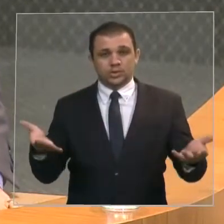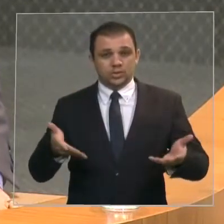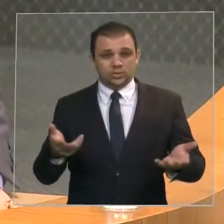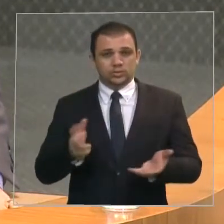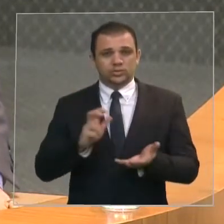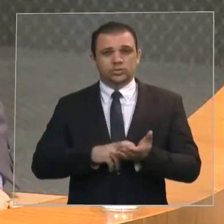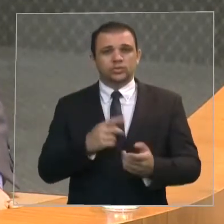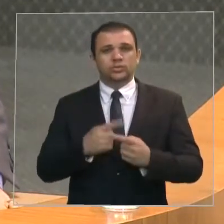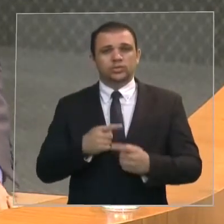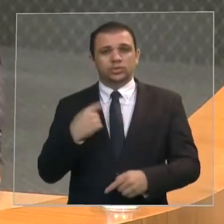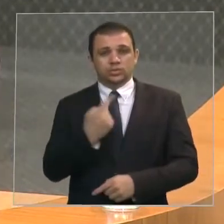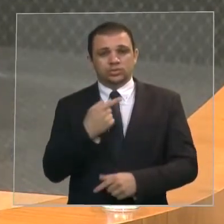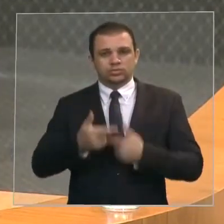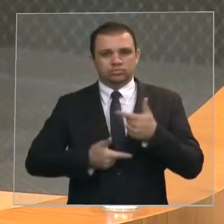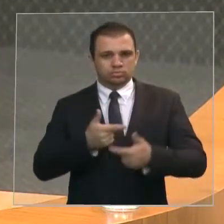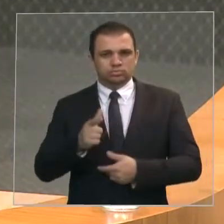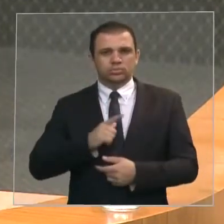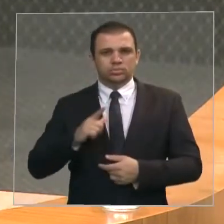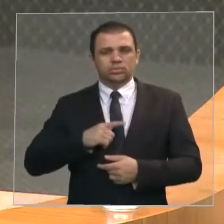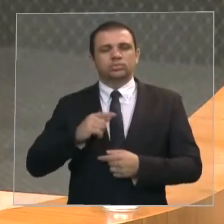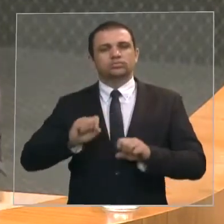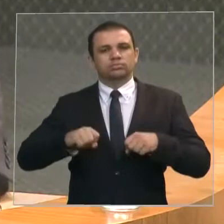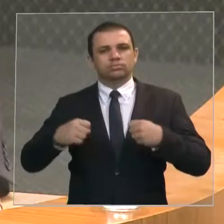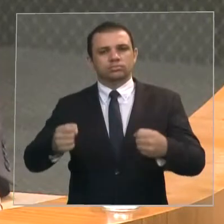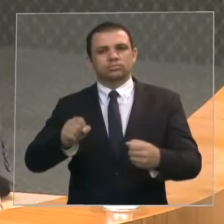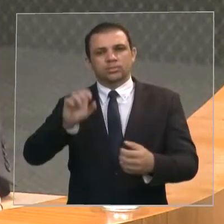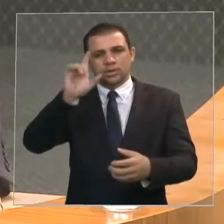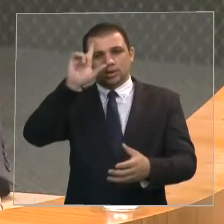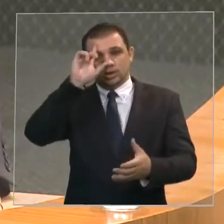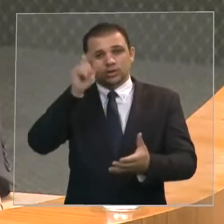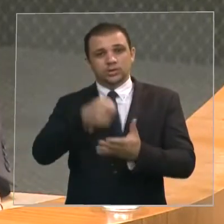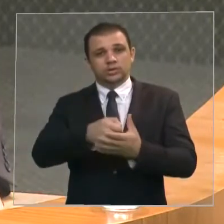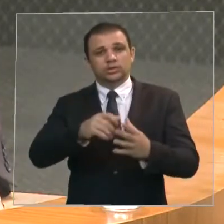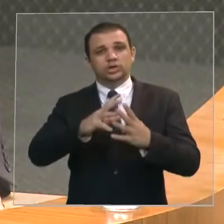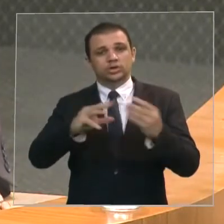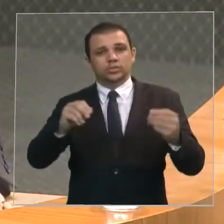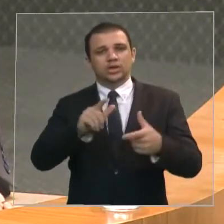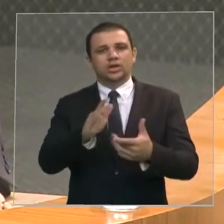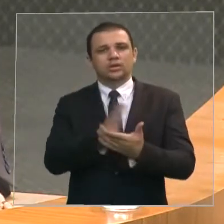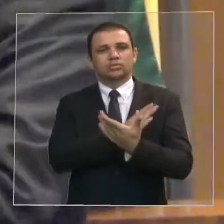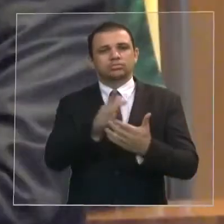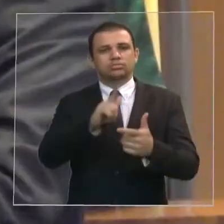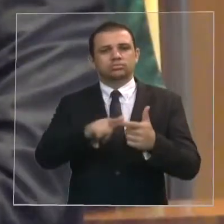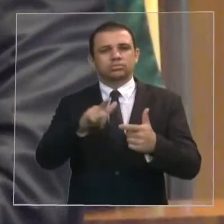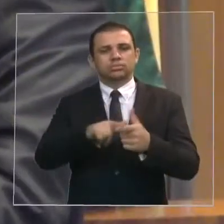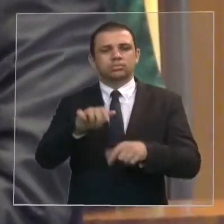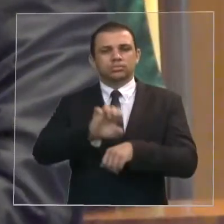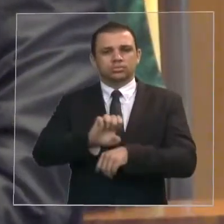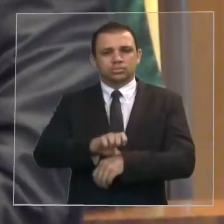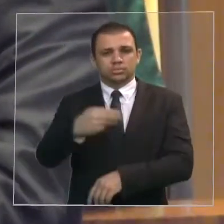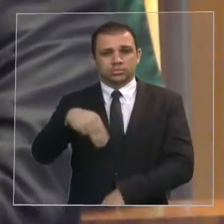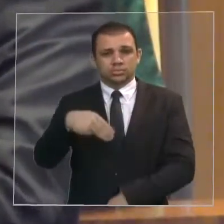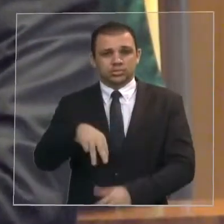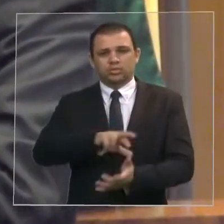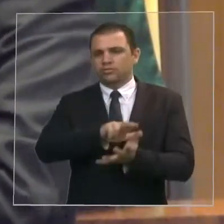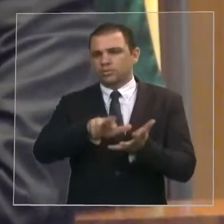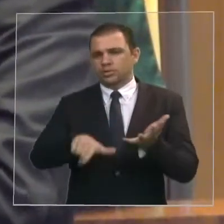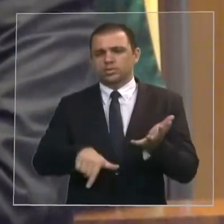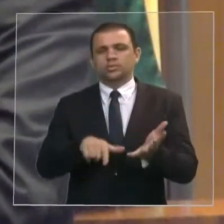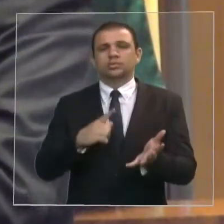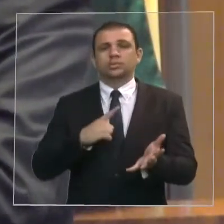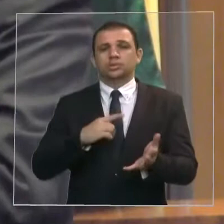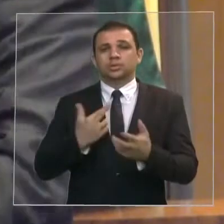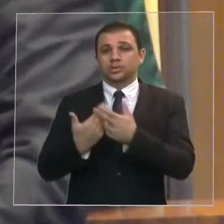buscando a resolução de vários problemas no estado do Maranhão, dentro, claro, da nossa competência